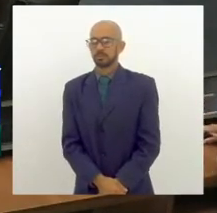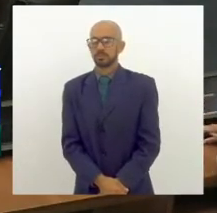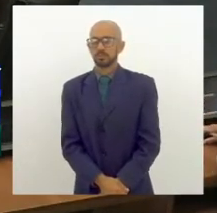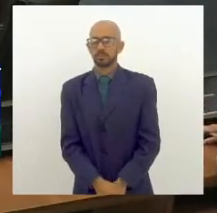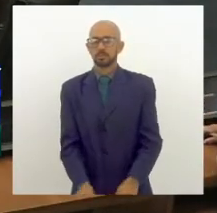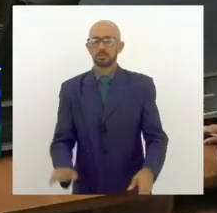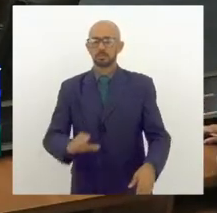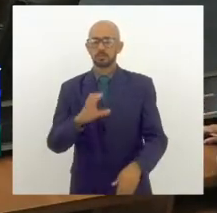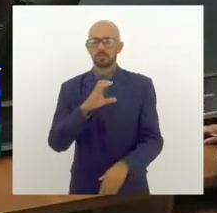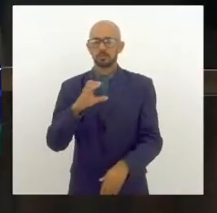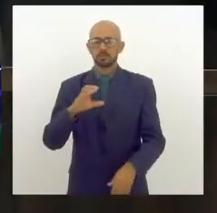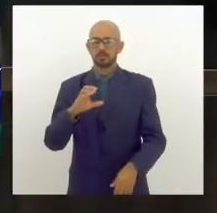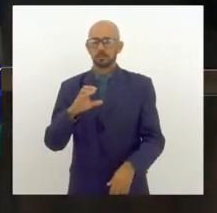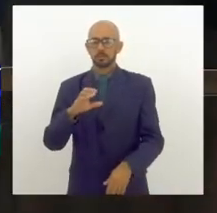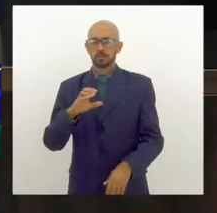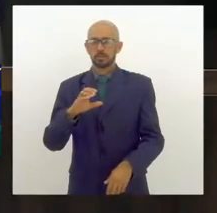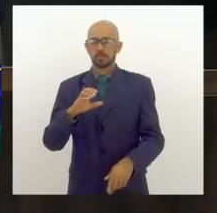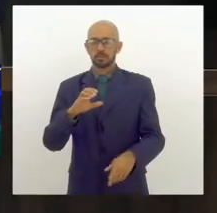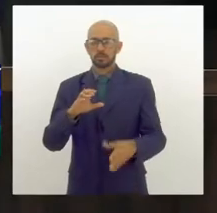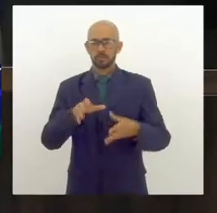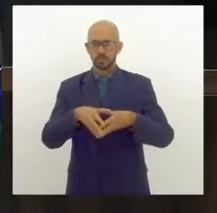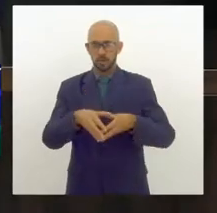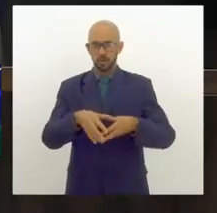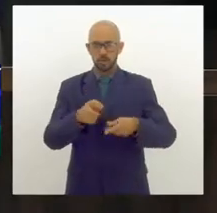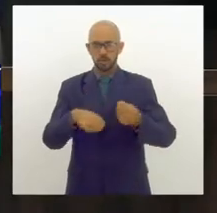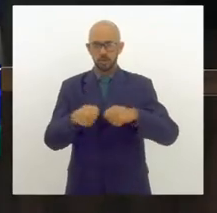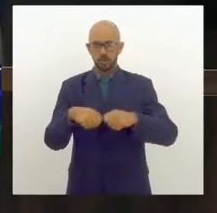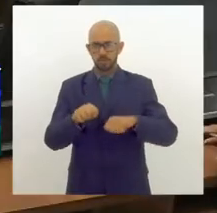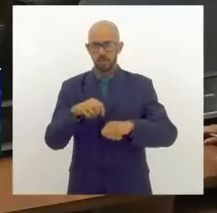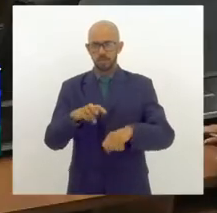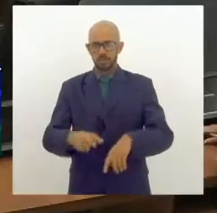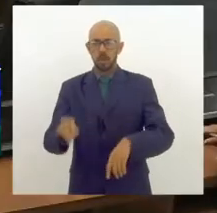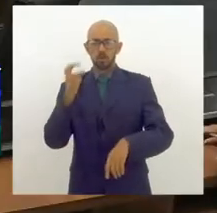Pela Comissão de Economia, deputado Valdeque Carneiro.